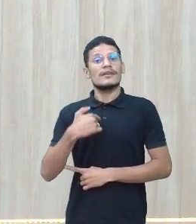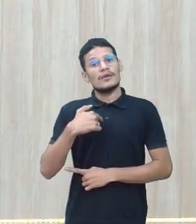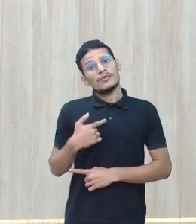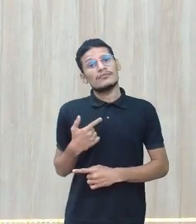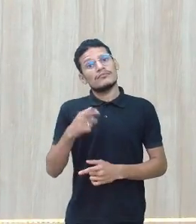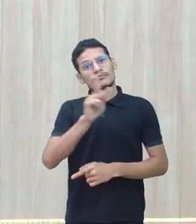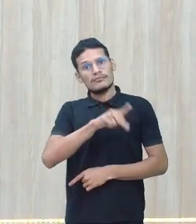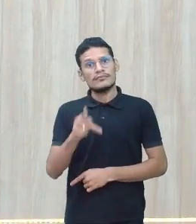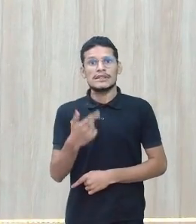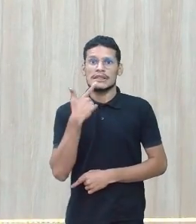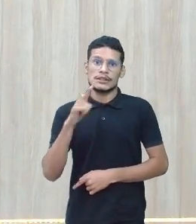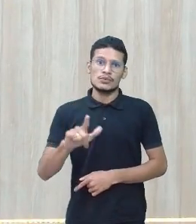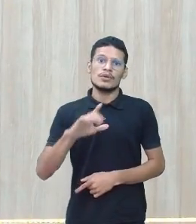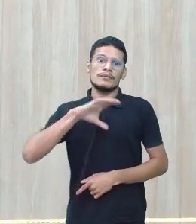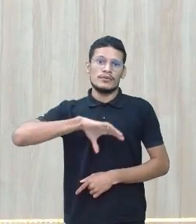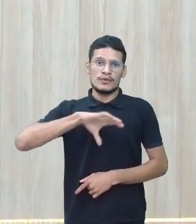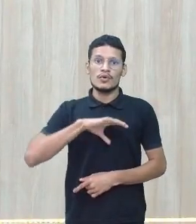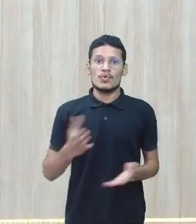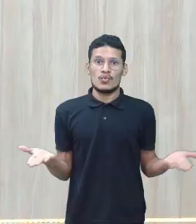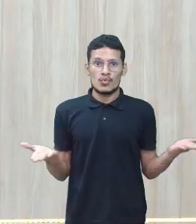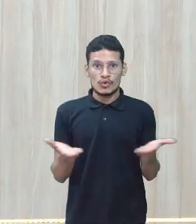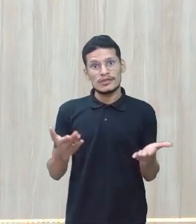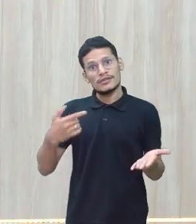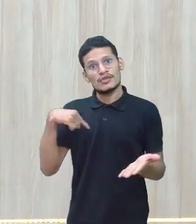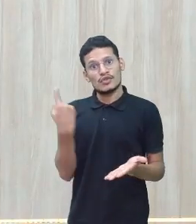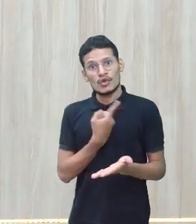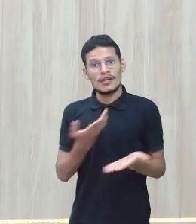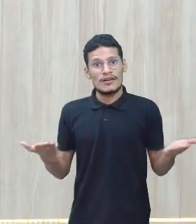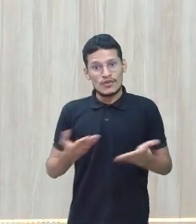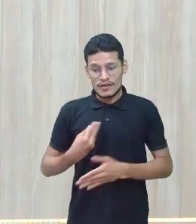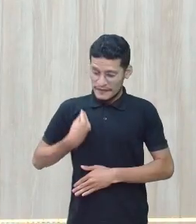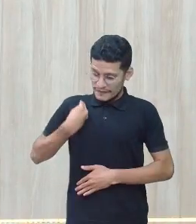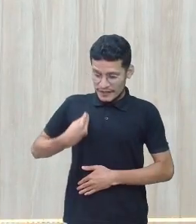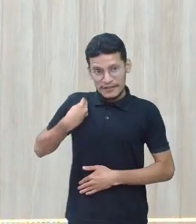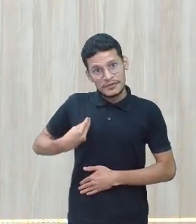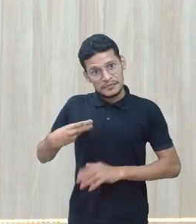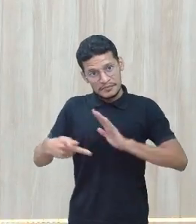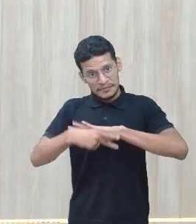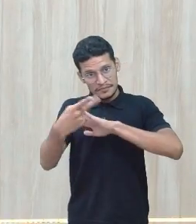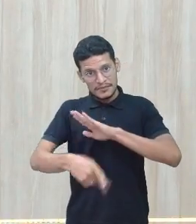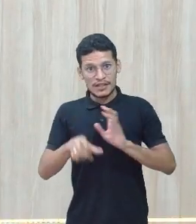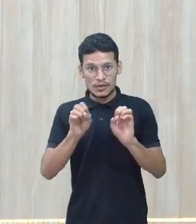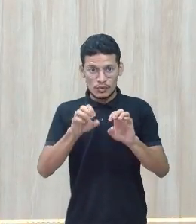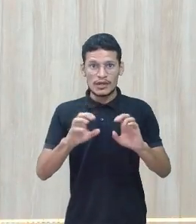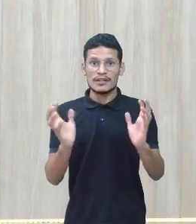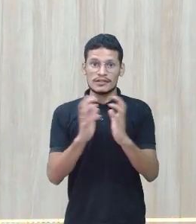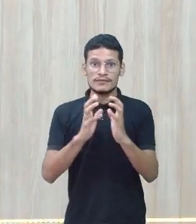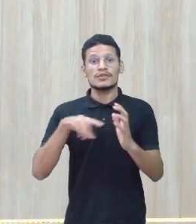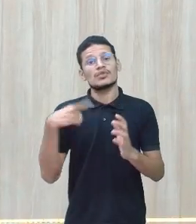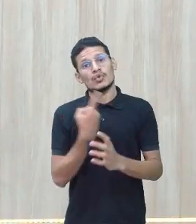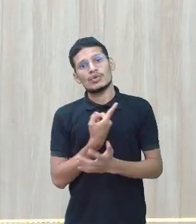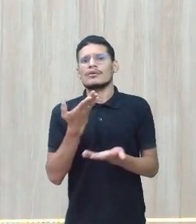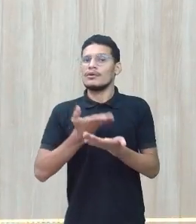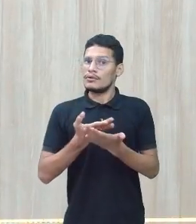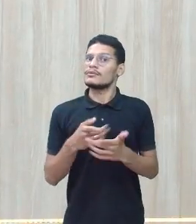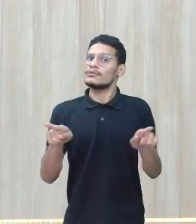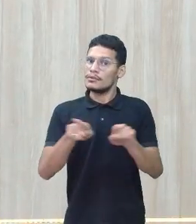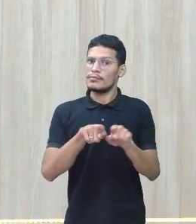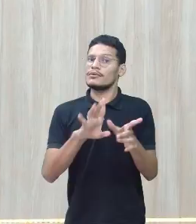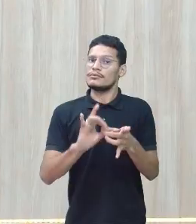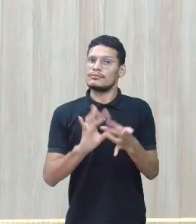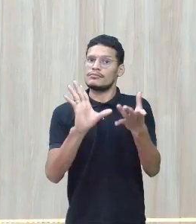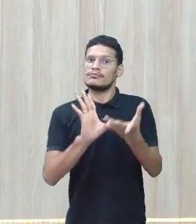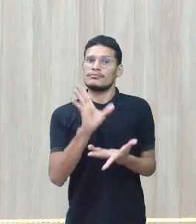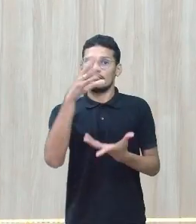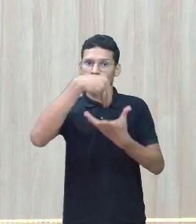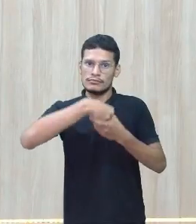língua portuguesa de vocês de hoje, tá certo? Nós estamos ao vivo nos estúdios do Educa Recife e a nossa aula também ficará disponível